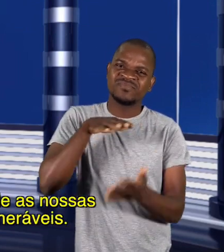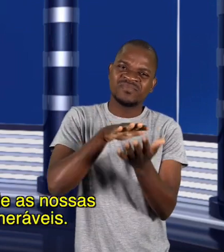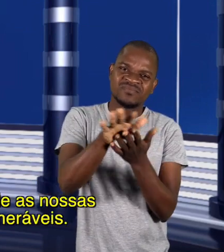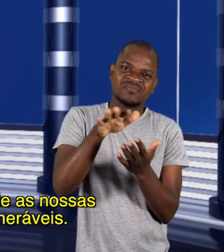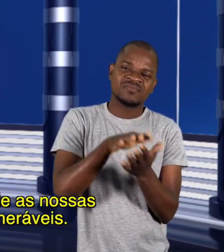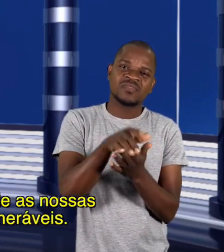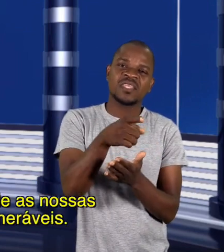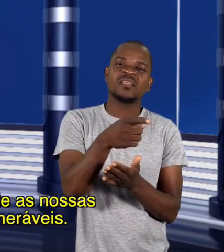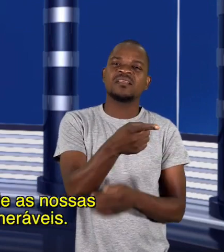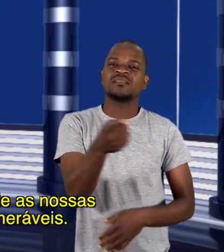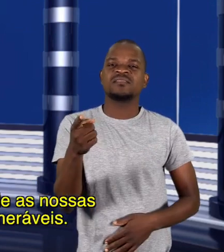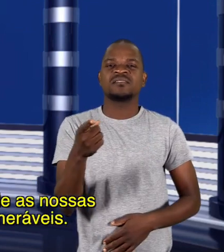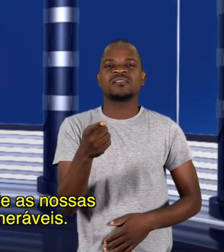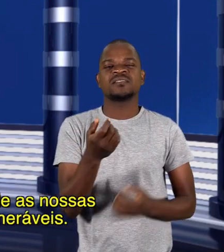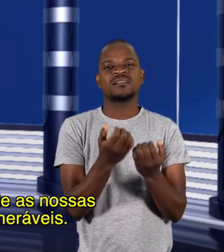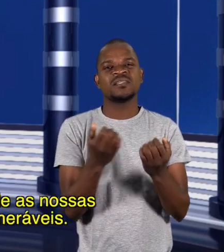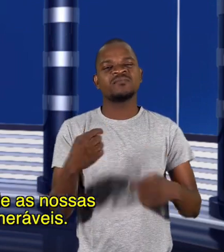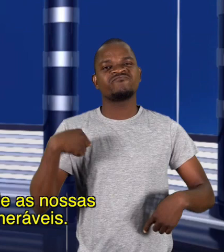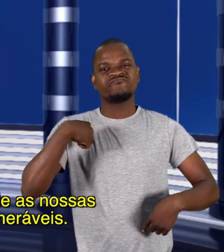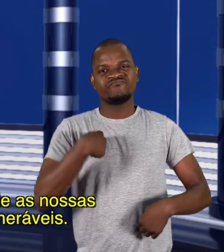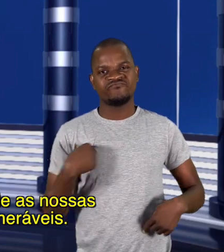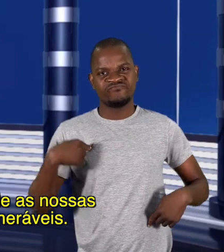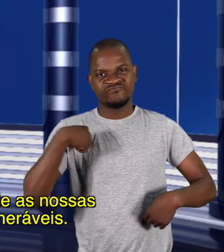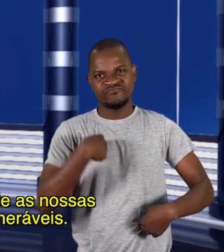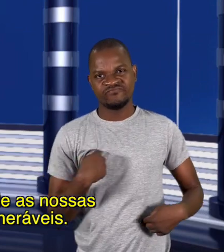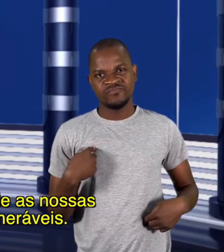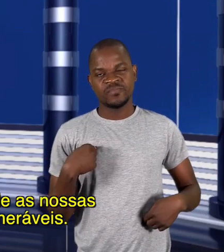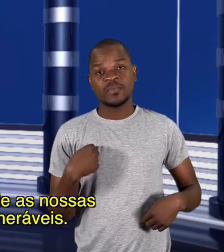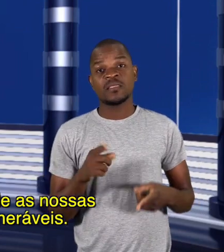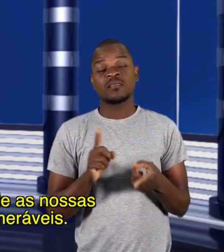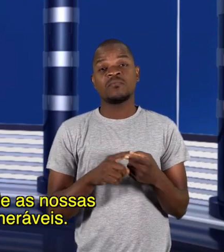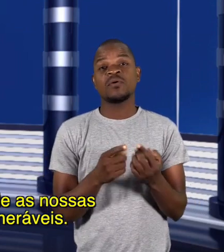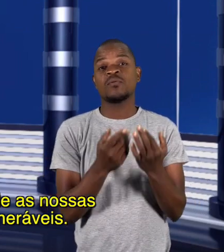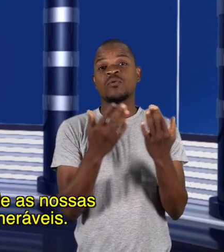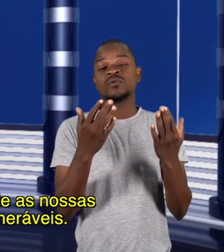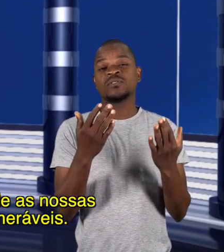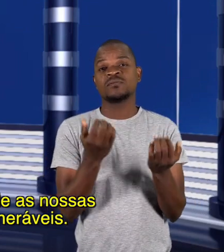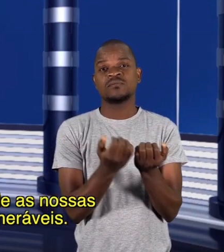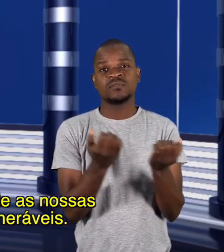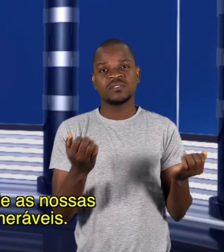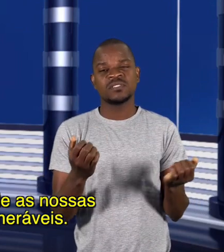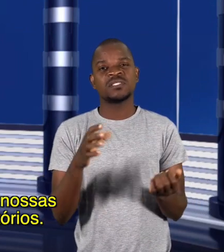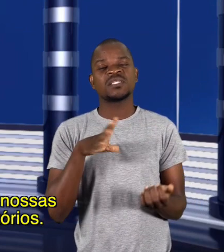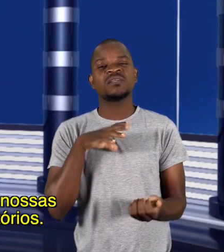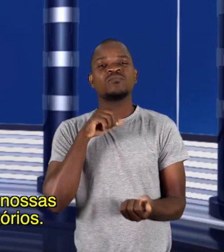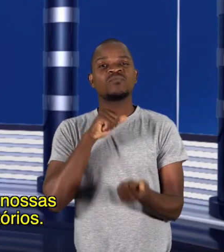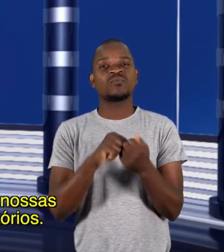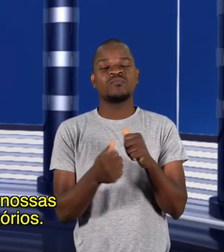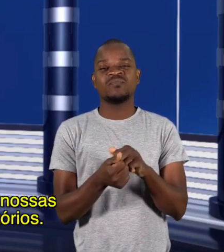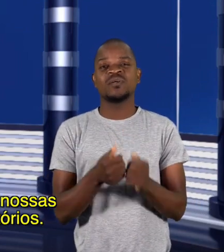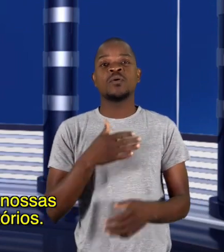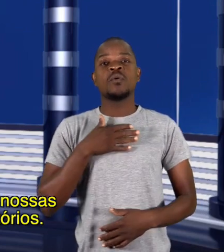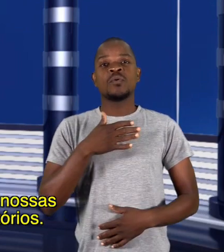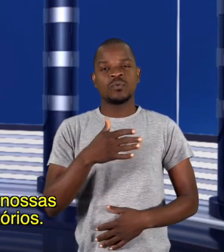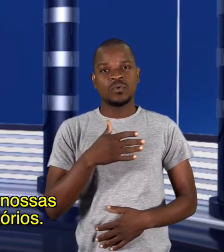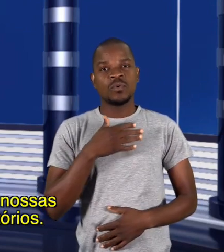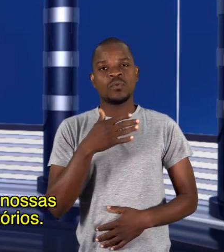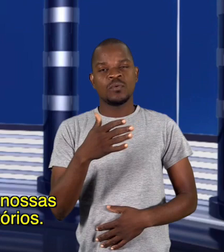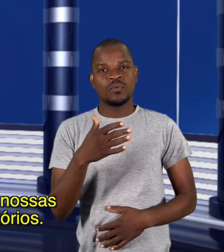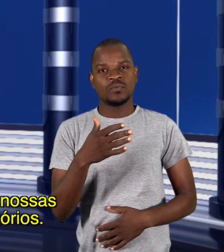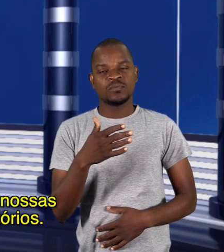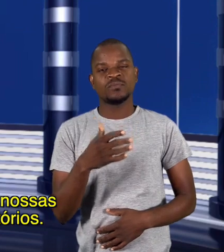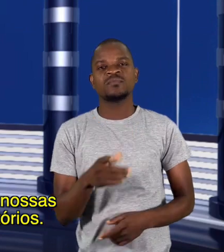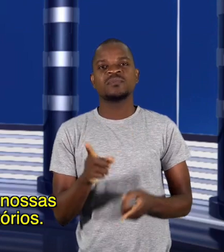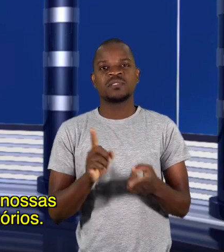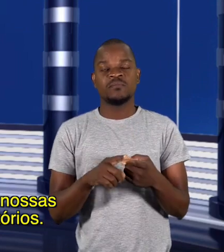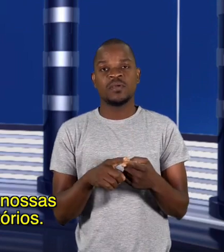E sempre chamamos a atenção pelo fato das nossas crianças já pertencerem a grupos vulneráveis. E, como o Cantor bem falou, muitas das nossas